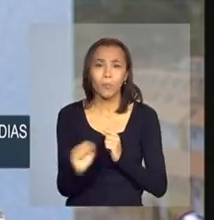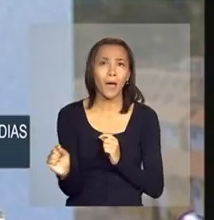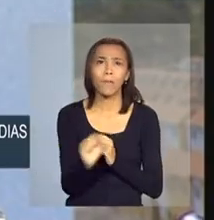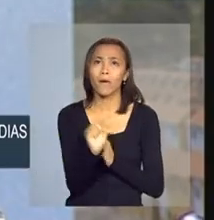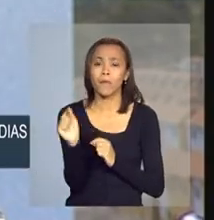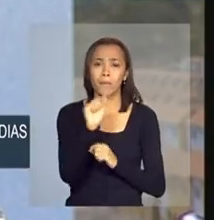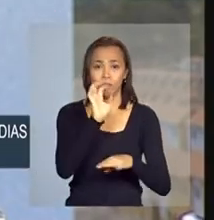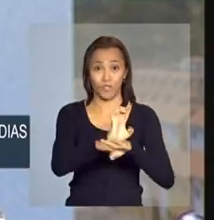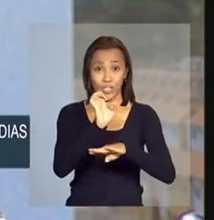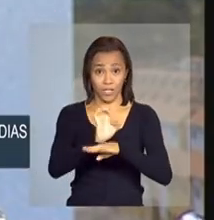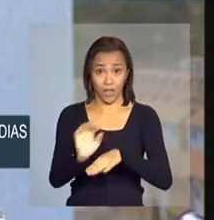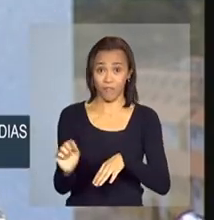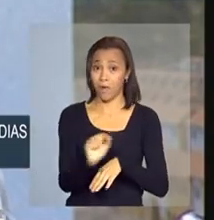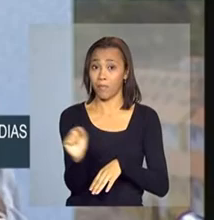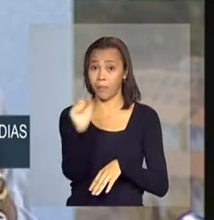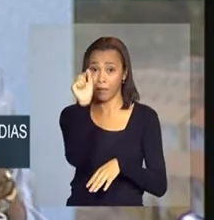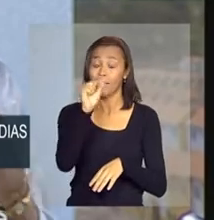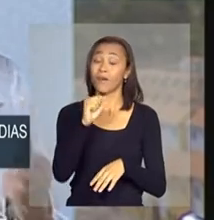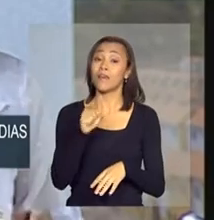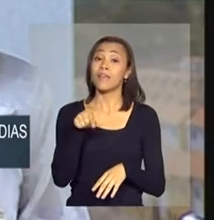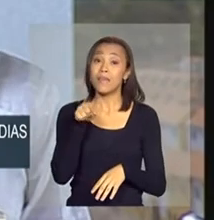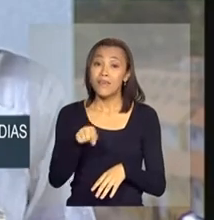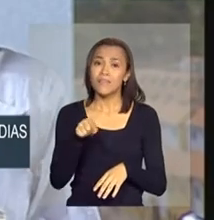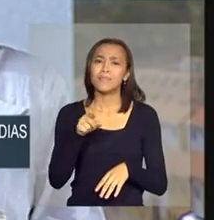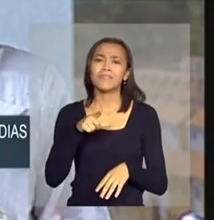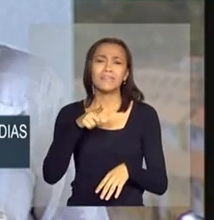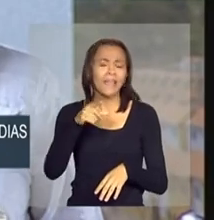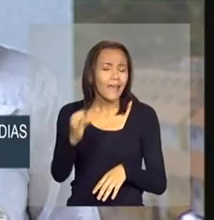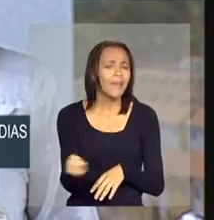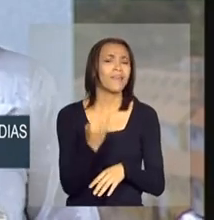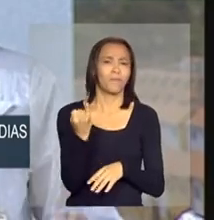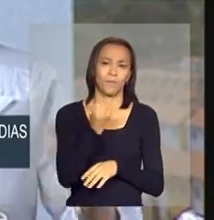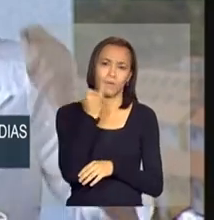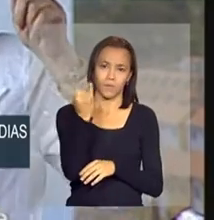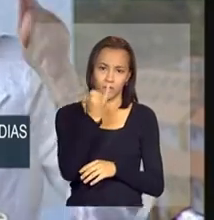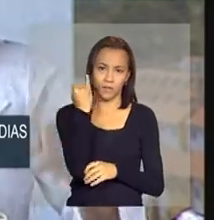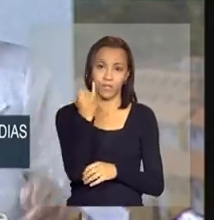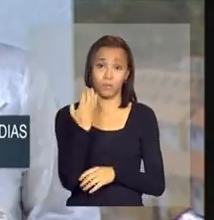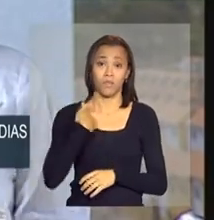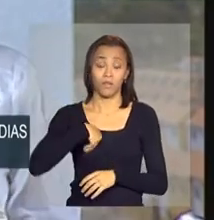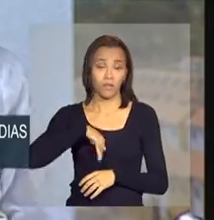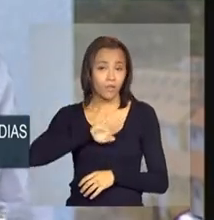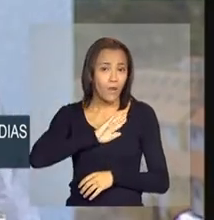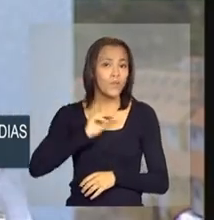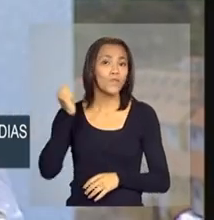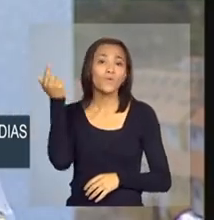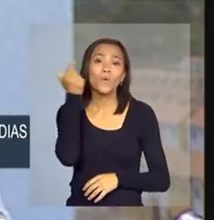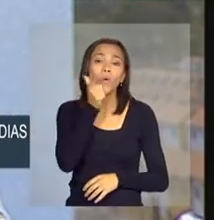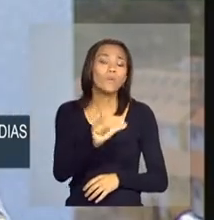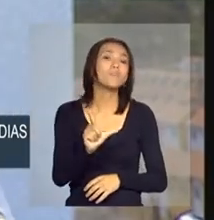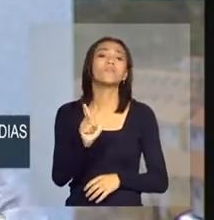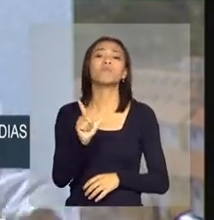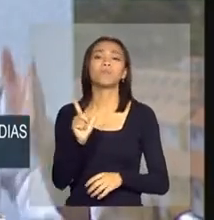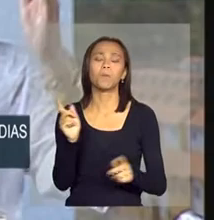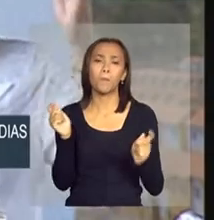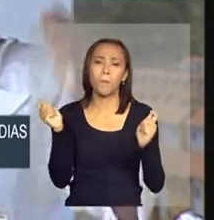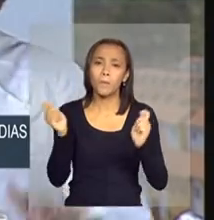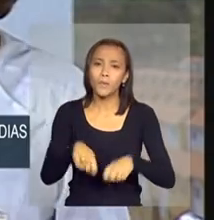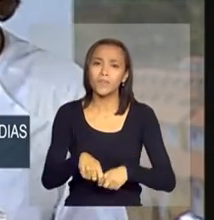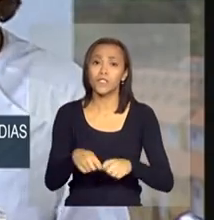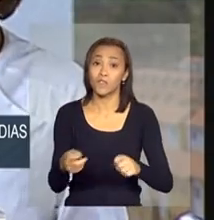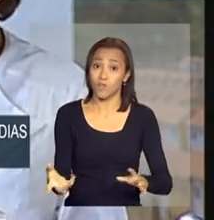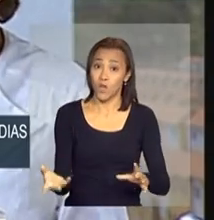Estados da Federação o que tem sido muito importante para que a gente consiga realizar